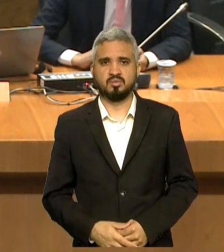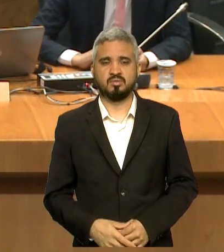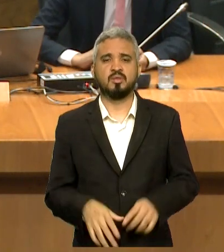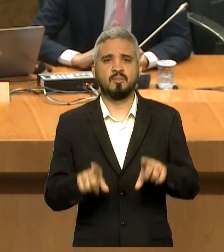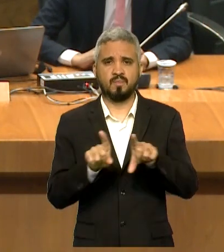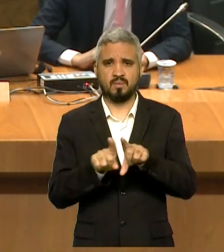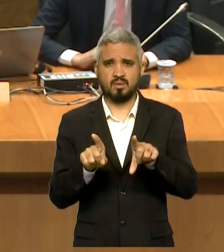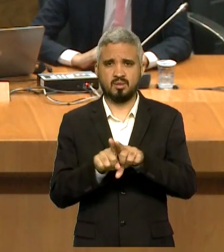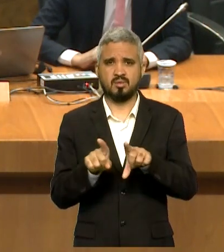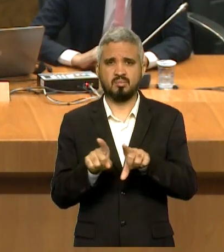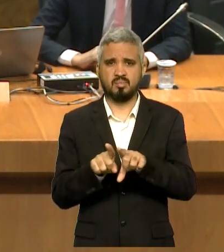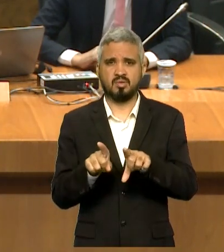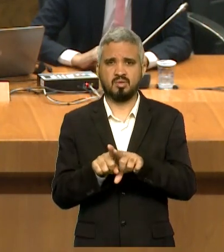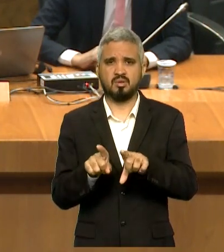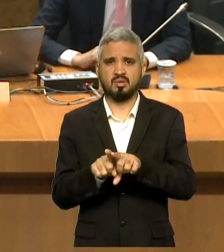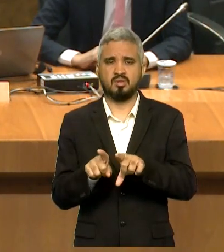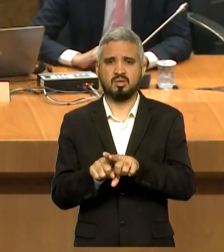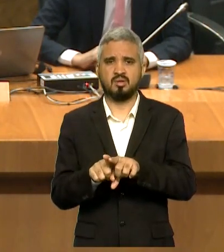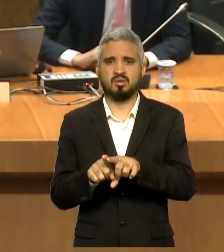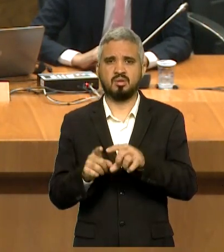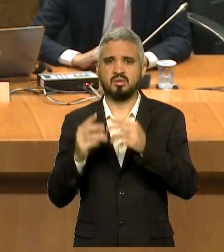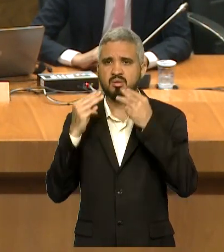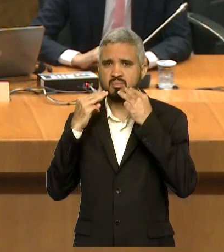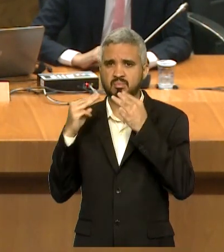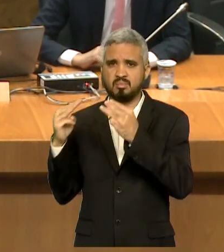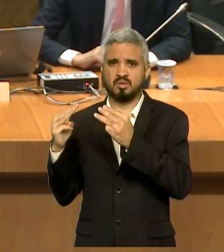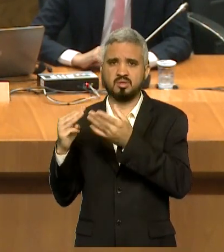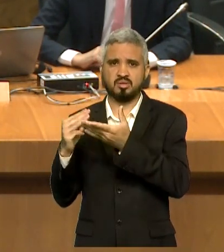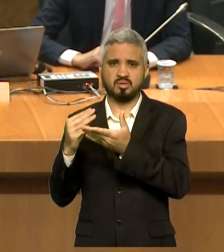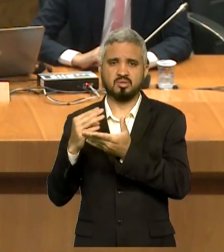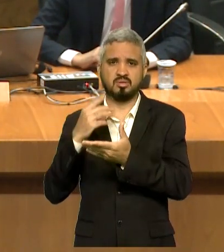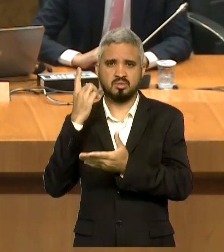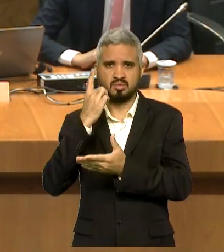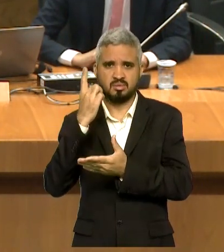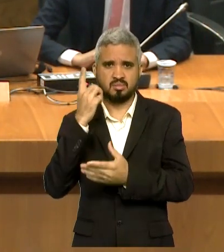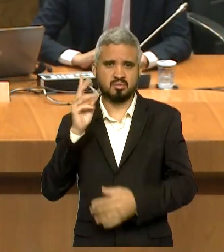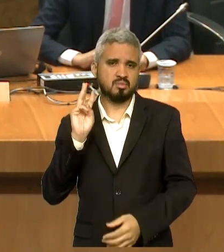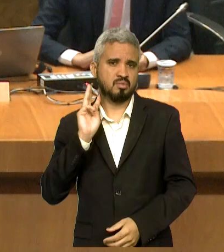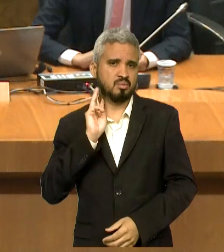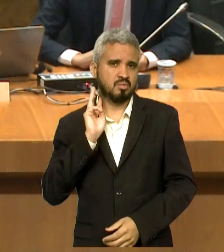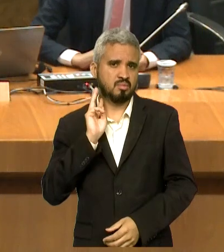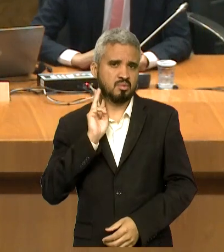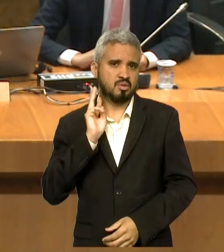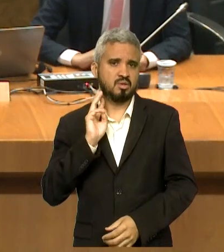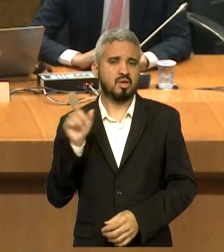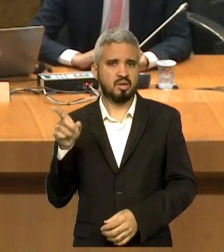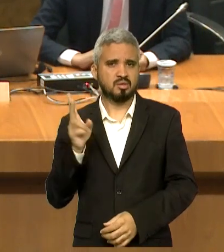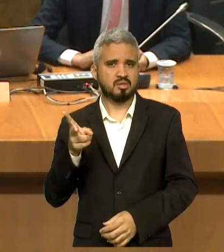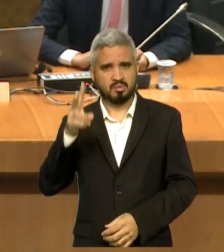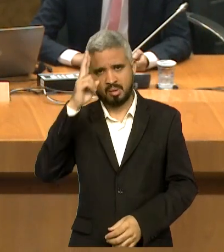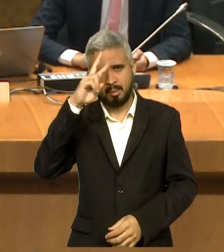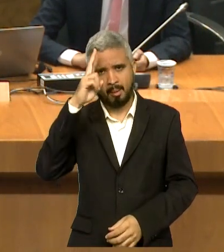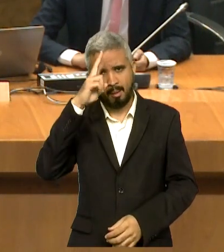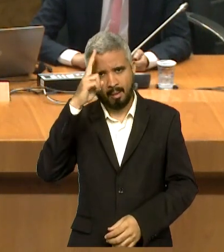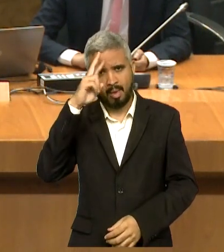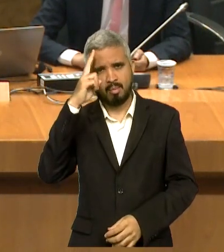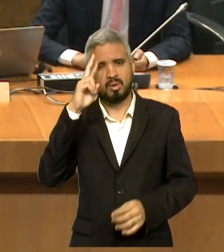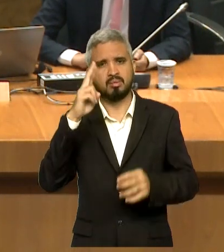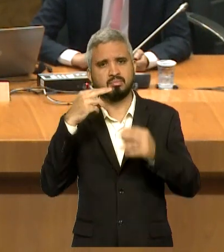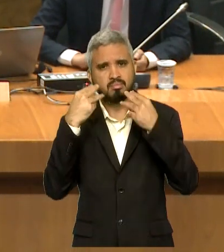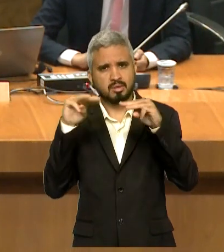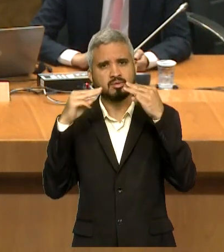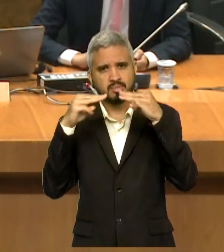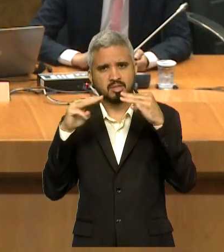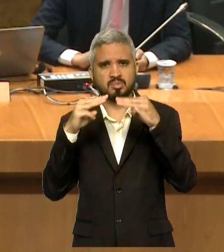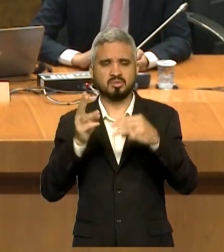ao deputado Wellington por não deixar passar branco as homenagens da casa. Muito bem. Deputado Rodrigo, presidente, essa questão também, de ordem. Deputado,